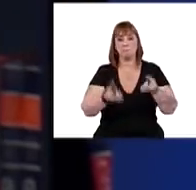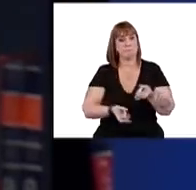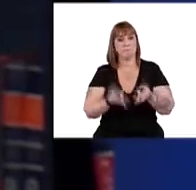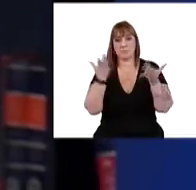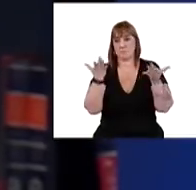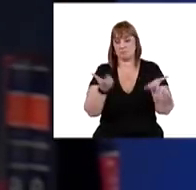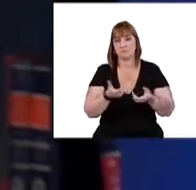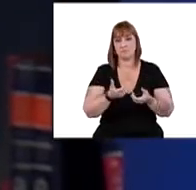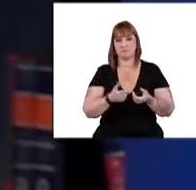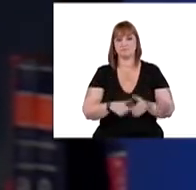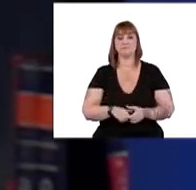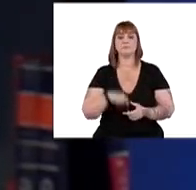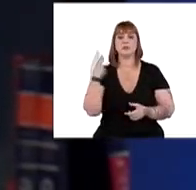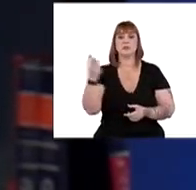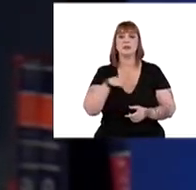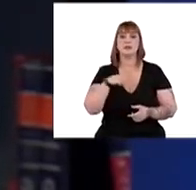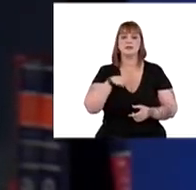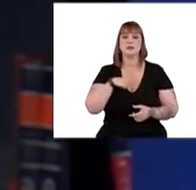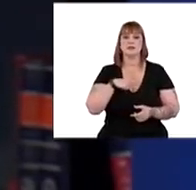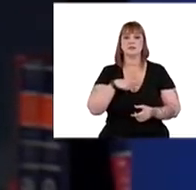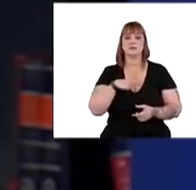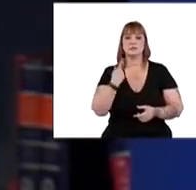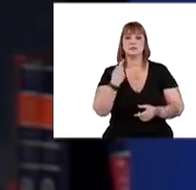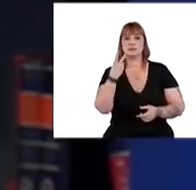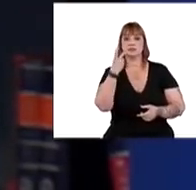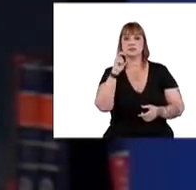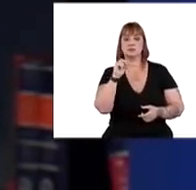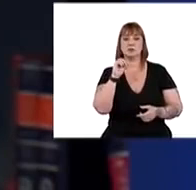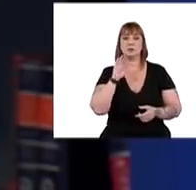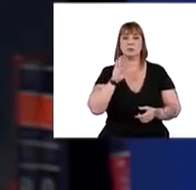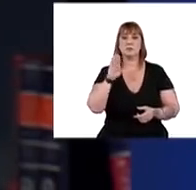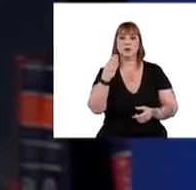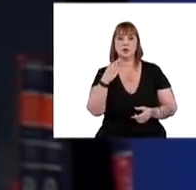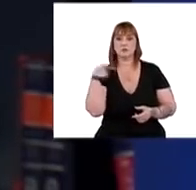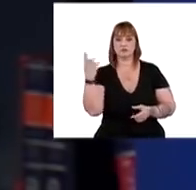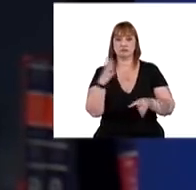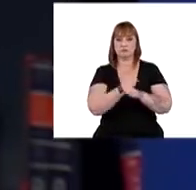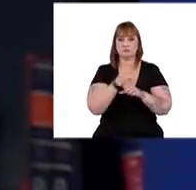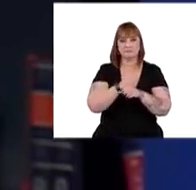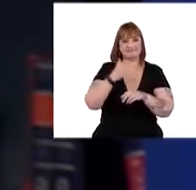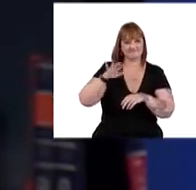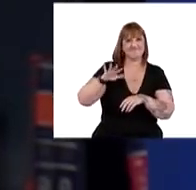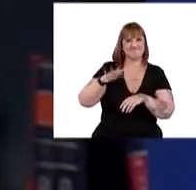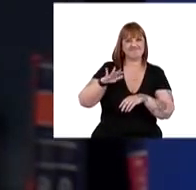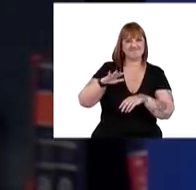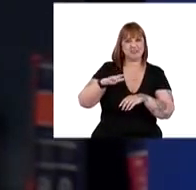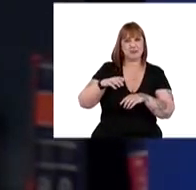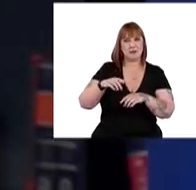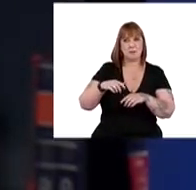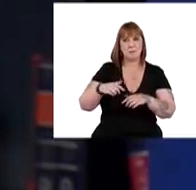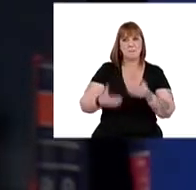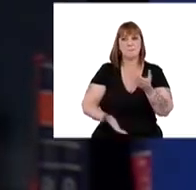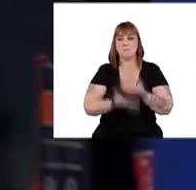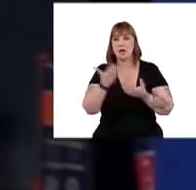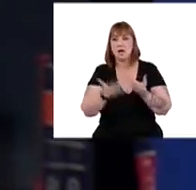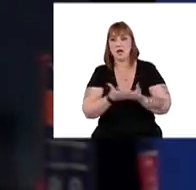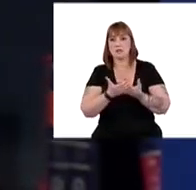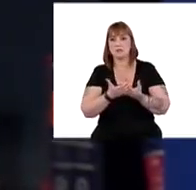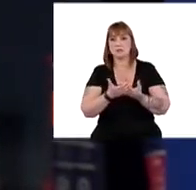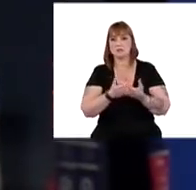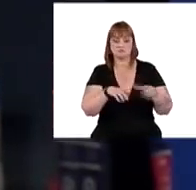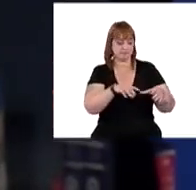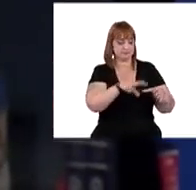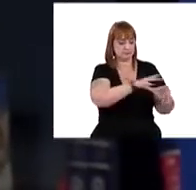outros 150 bilhões, segundo os nossos cálculos, pelo menos, de desperdícios que serão